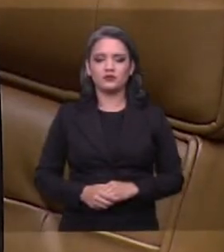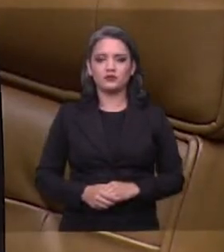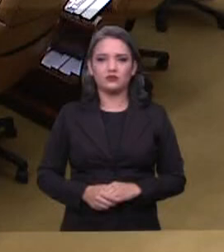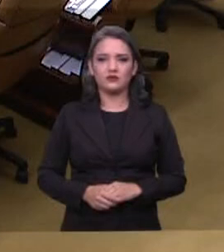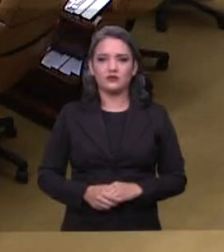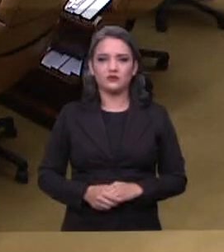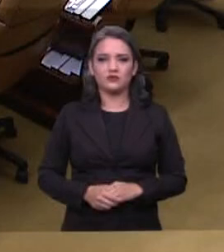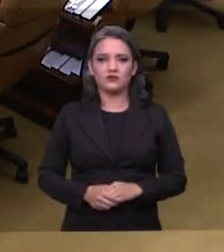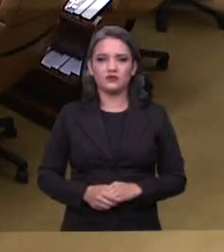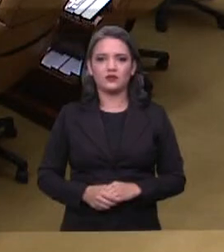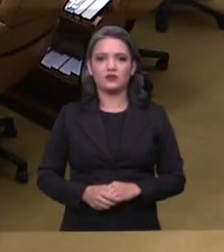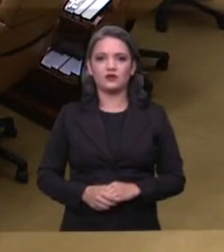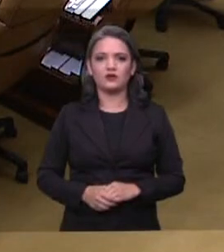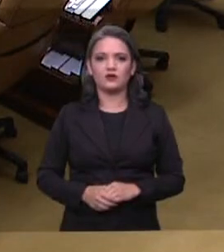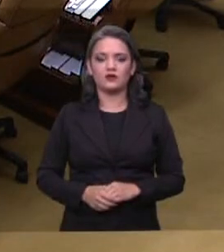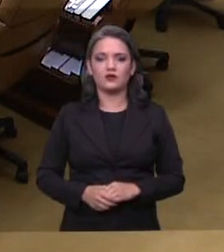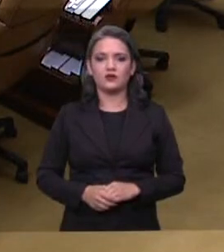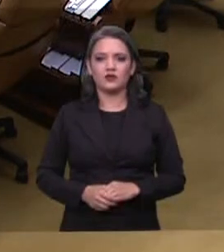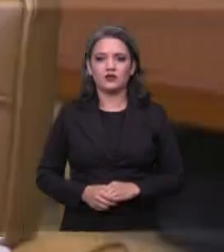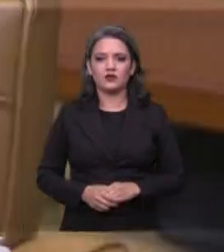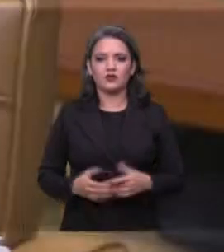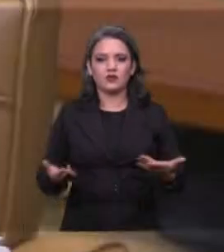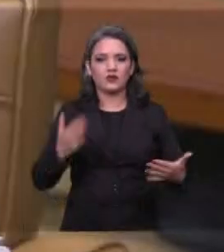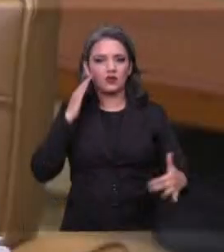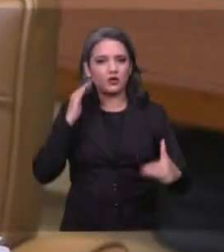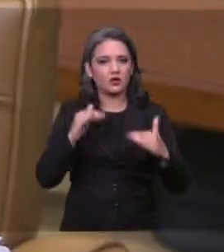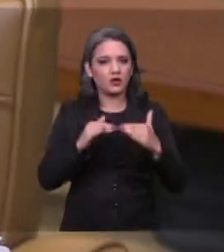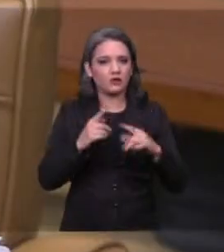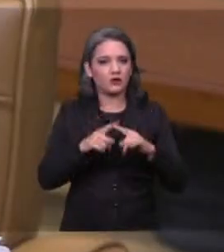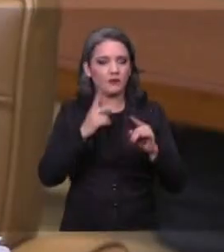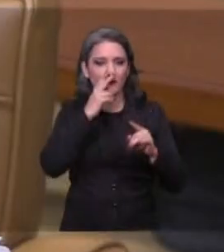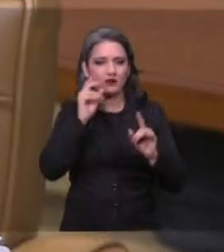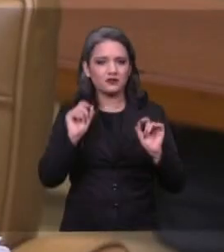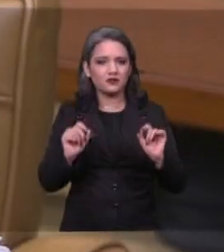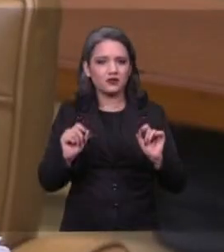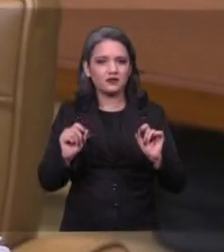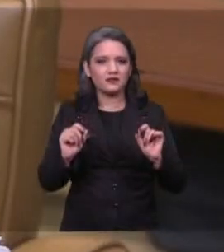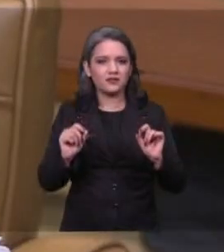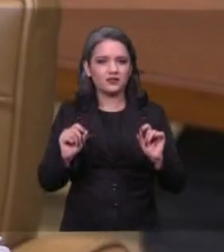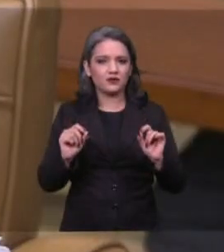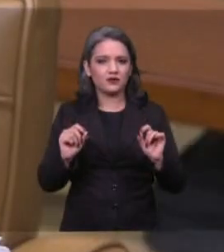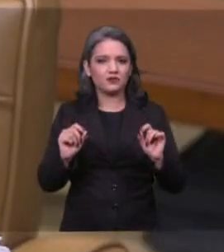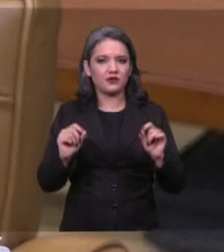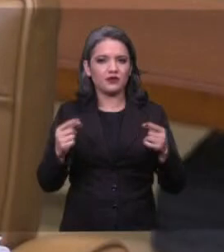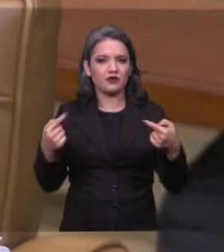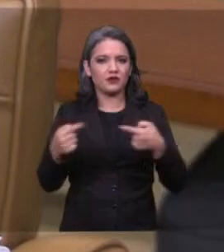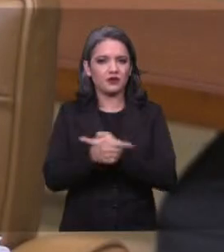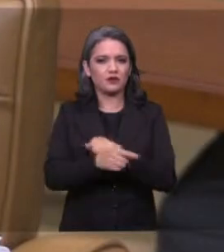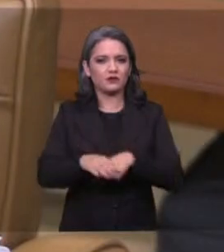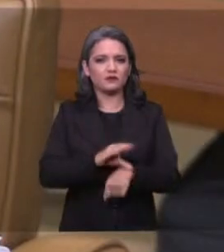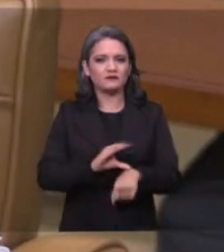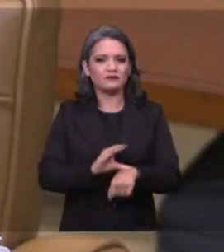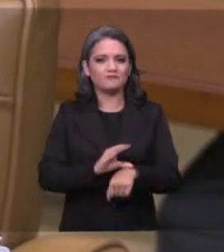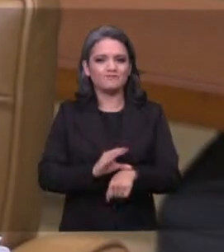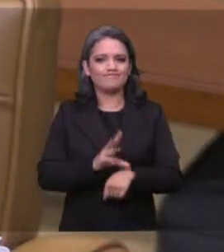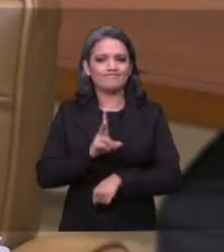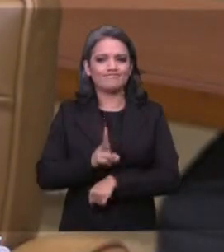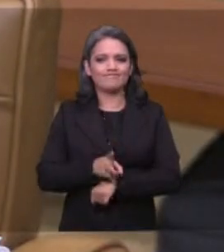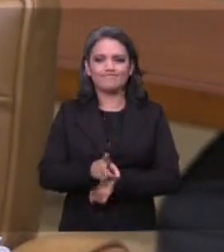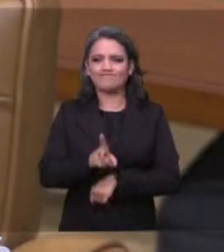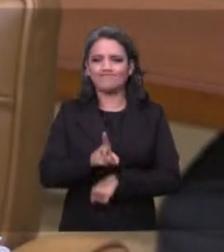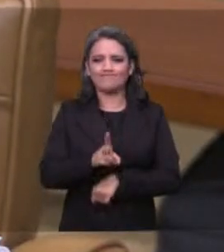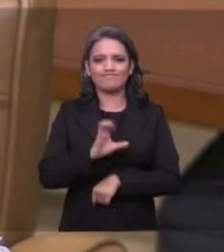Não, eu concordo. Me parece que, declarando inconstitucional, segue o que o Código de Processo diz, que a